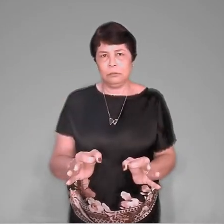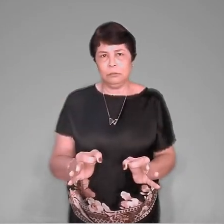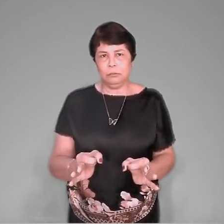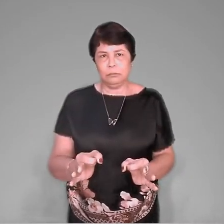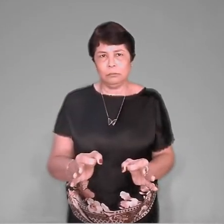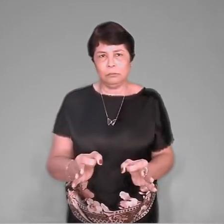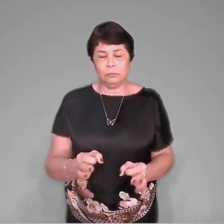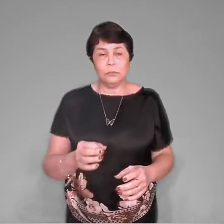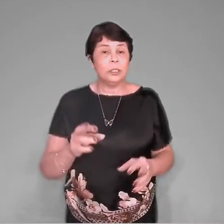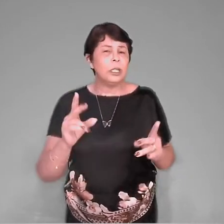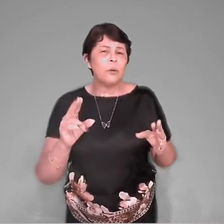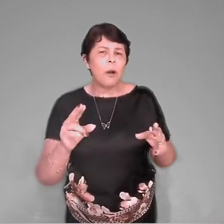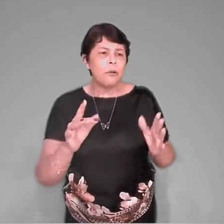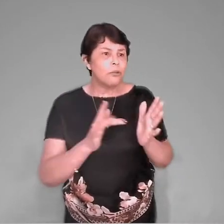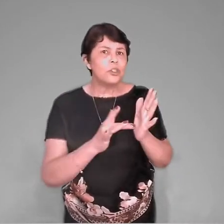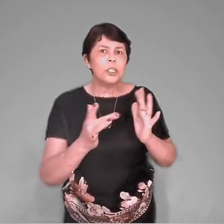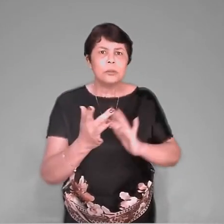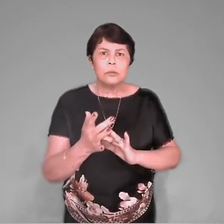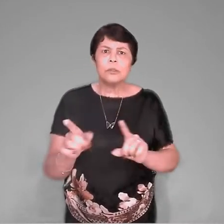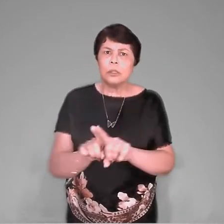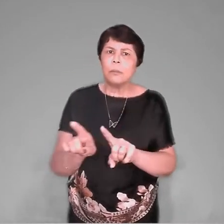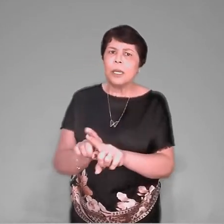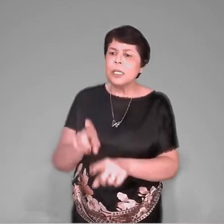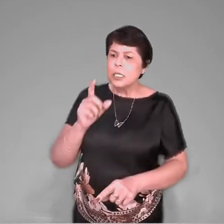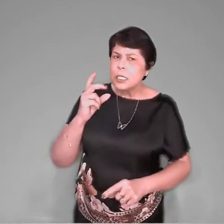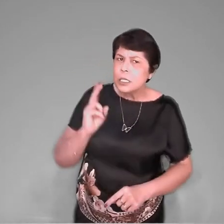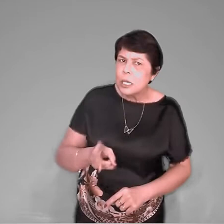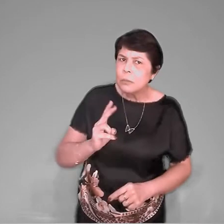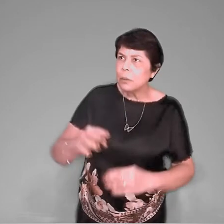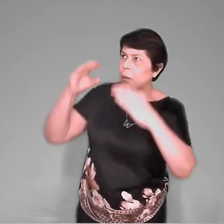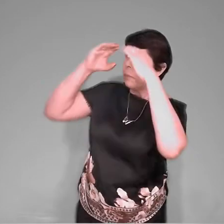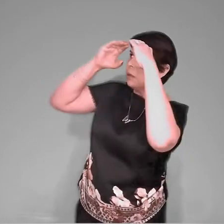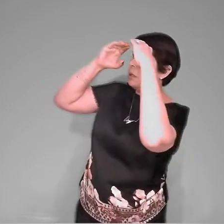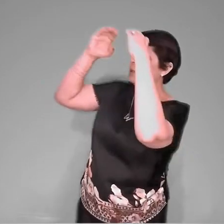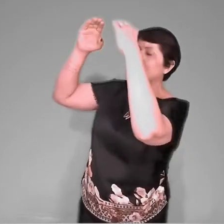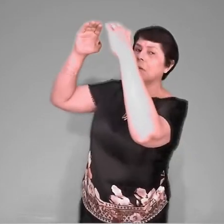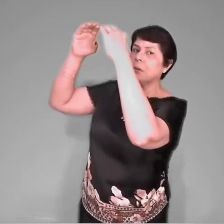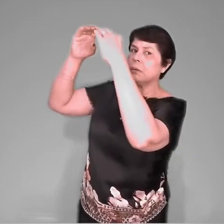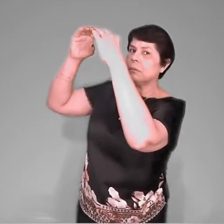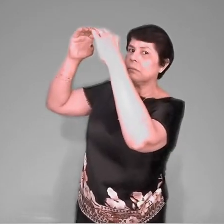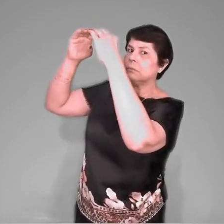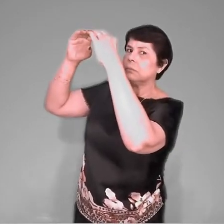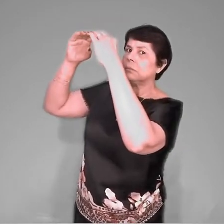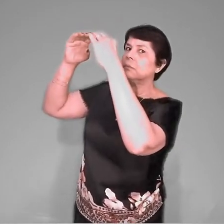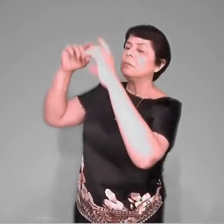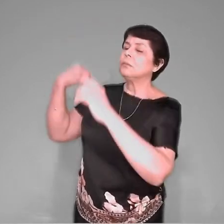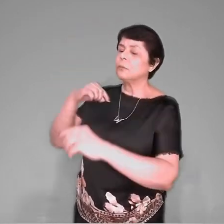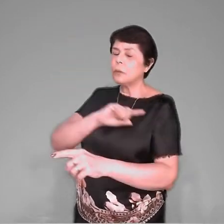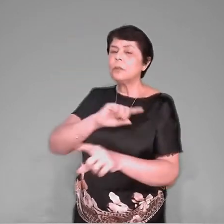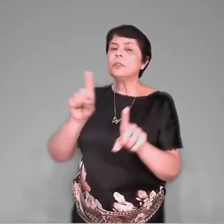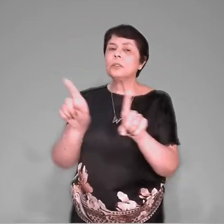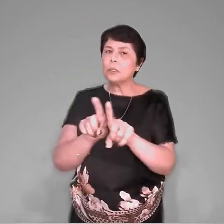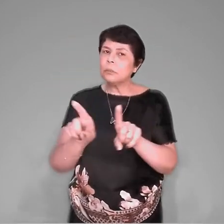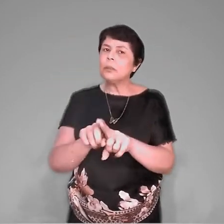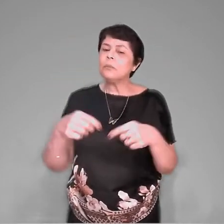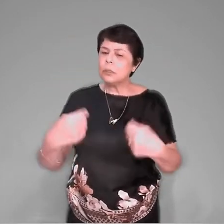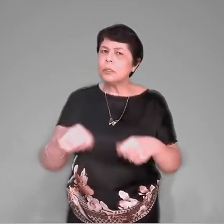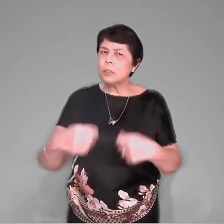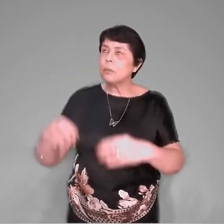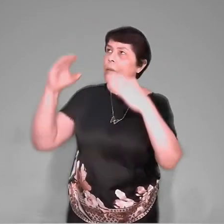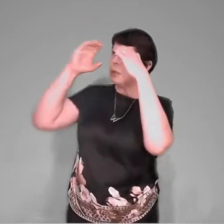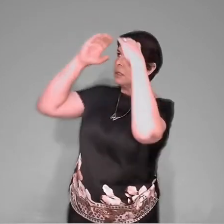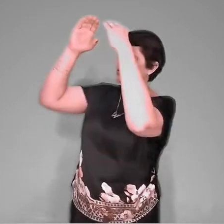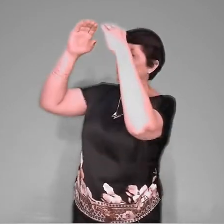Como Jesus foi dedicado ao Pai dentro do ventre materno. Como Samuel foi dedicado ao Senhor.